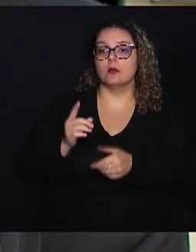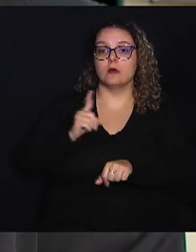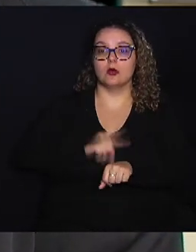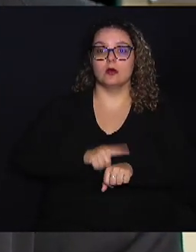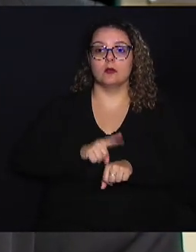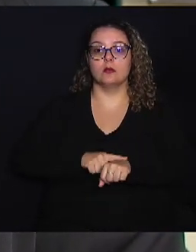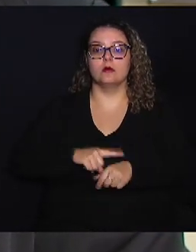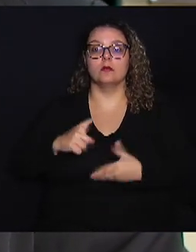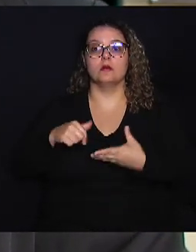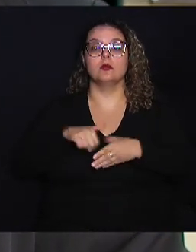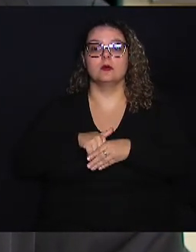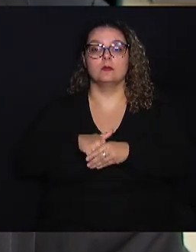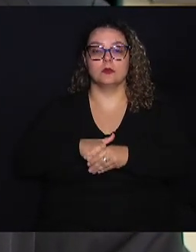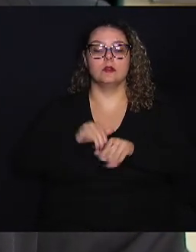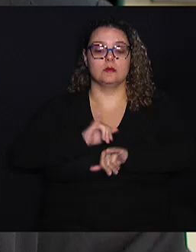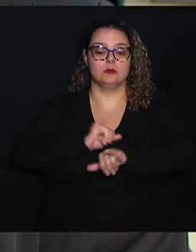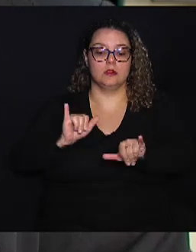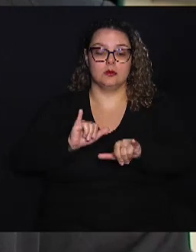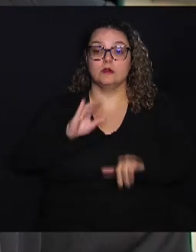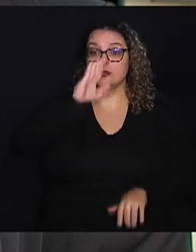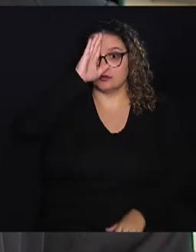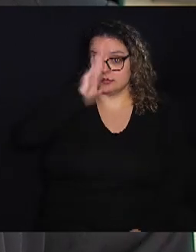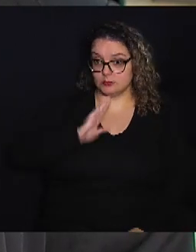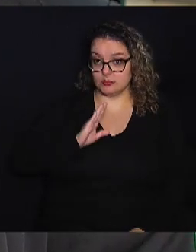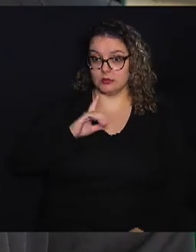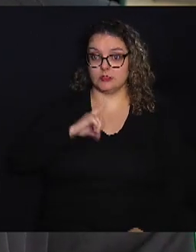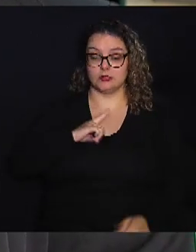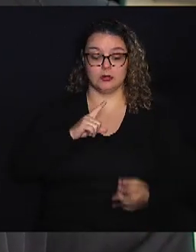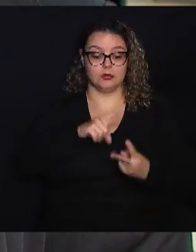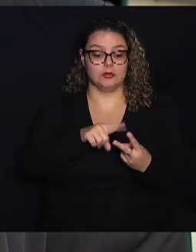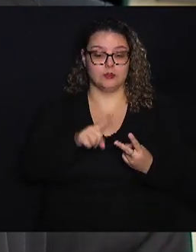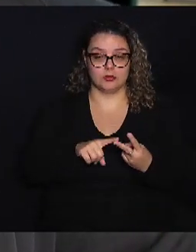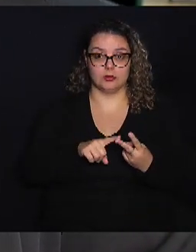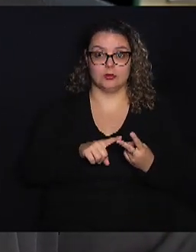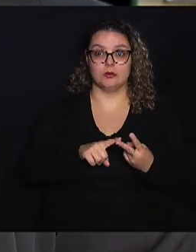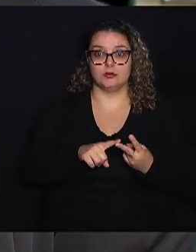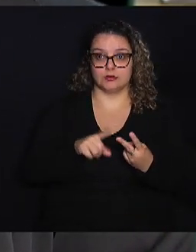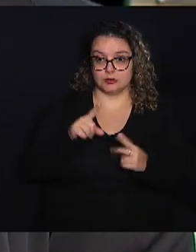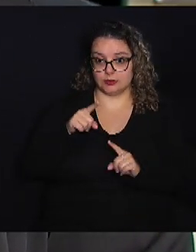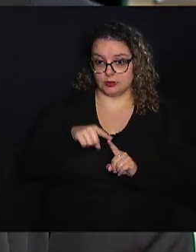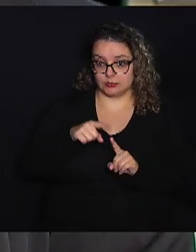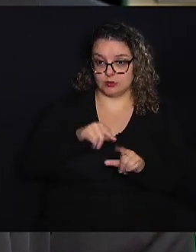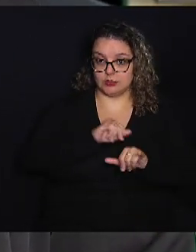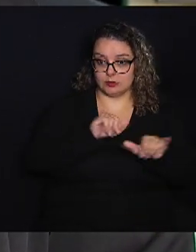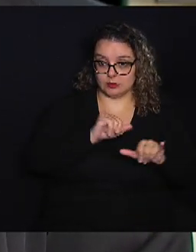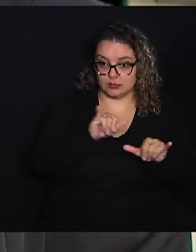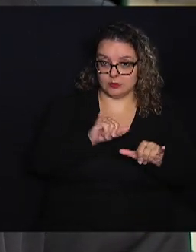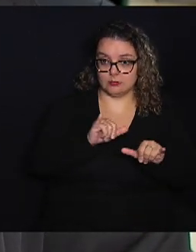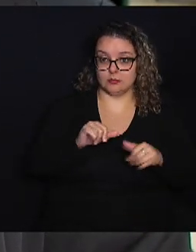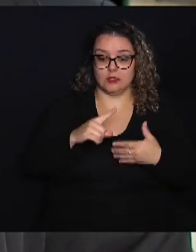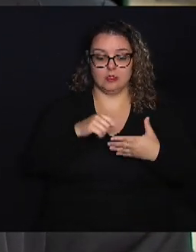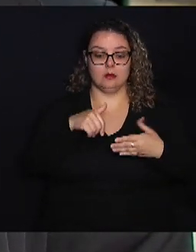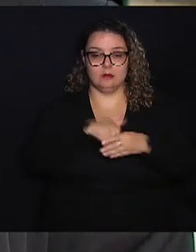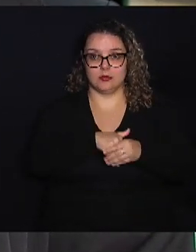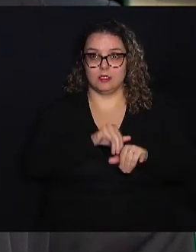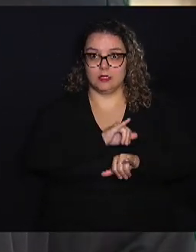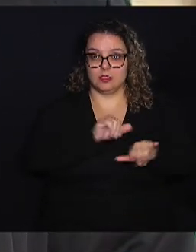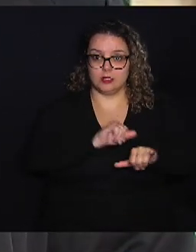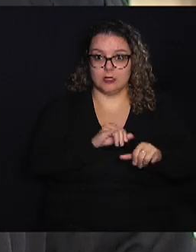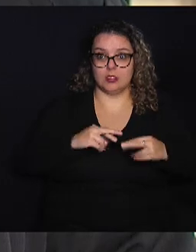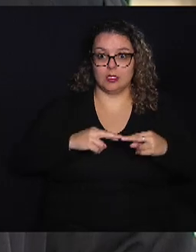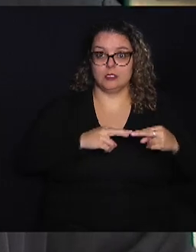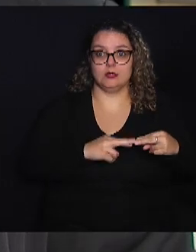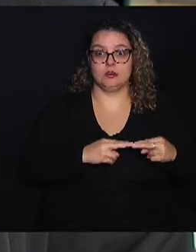eleitoral gratuito. Existem dois tipos de propaganda na televisão. A propaganda eleitoral em rede, que é exibida em